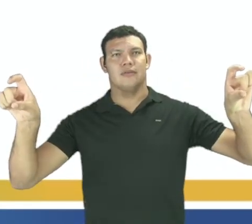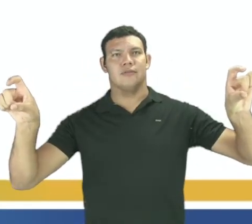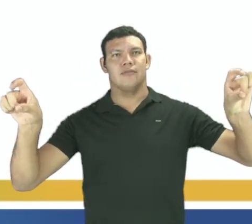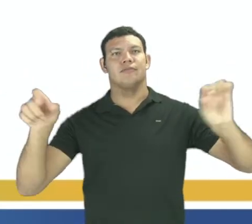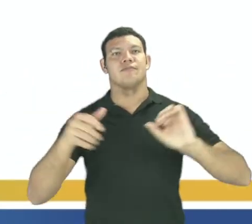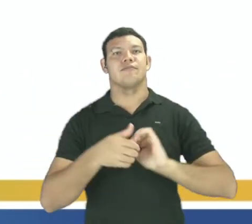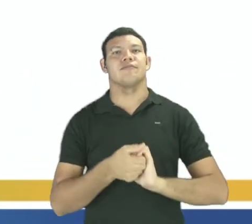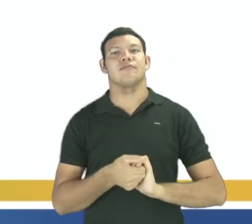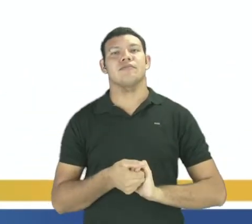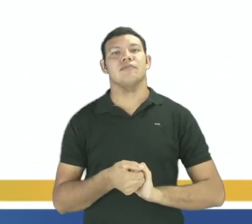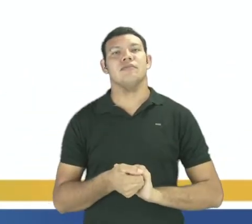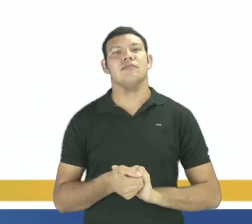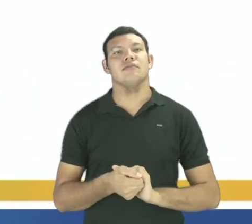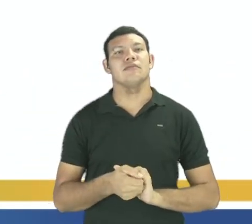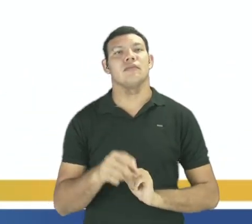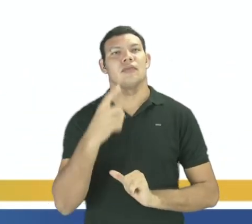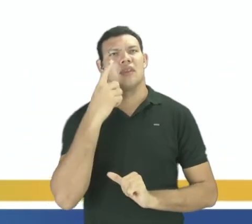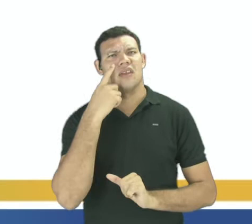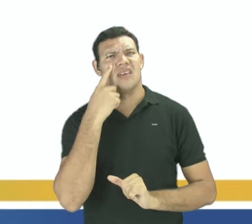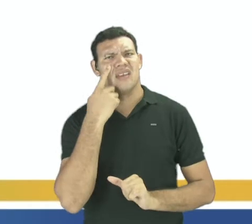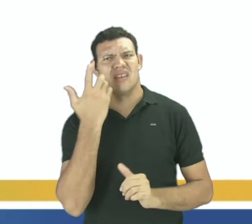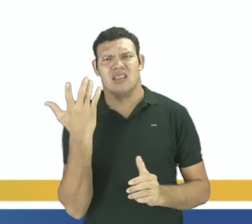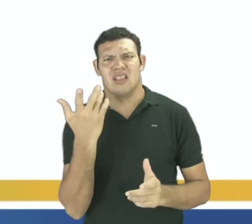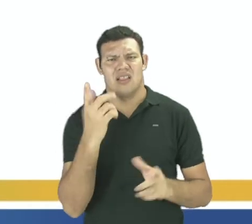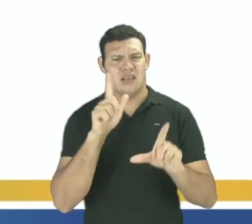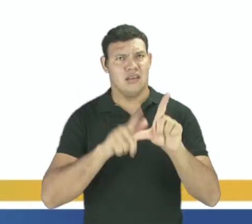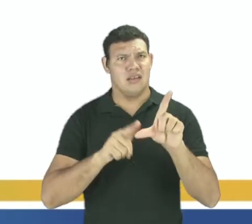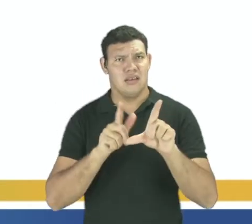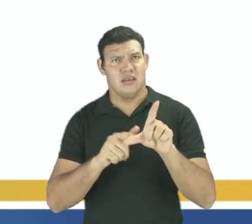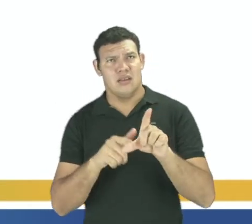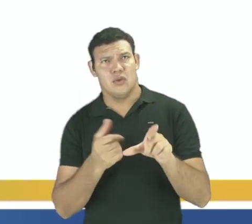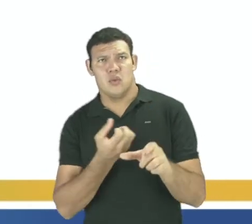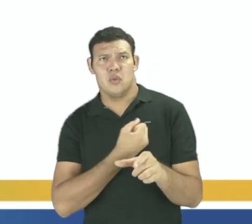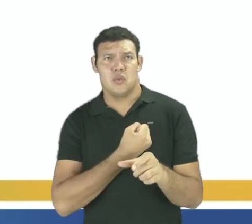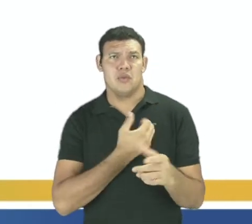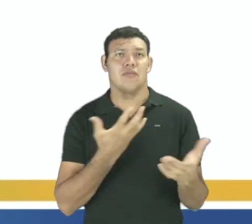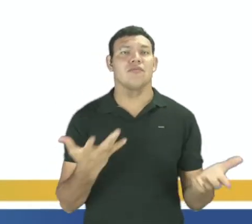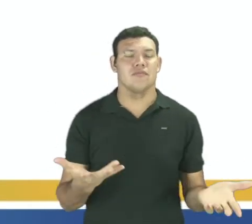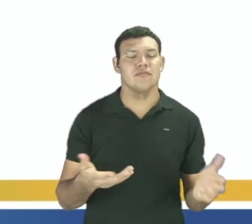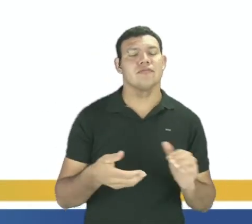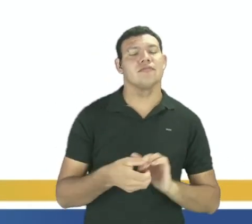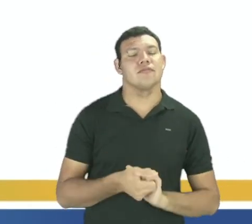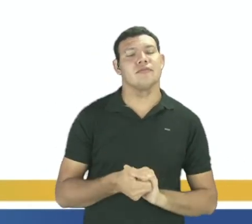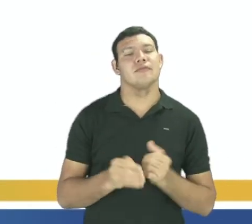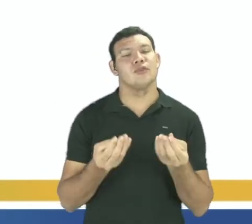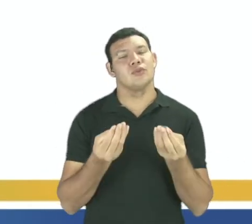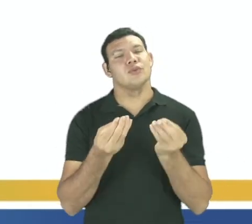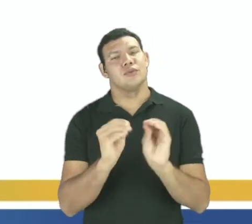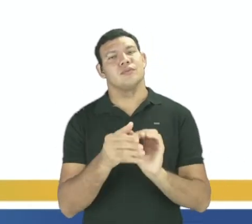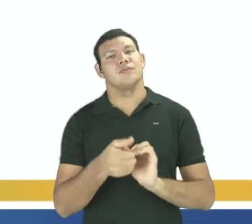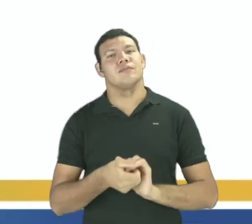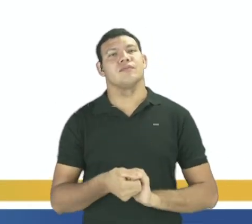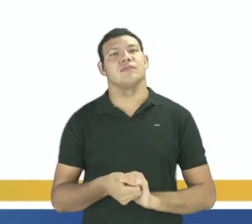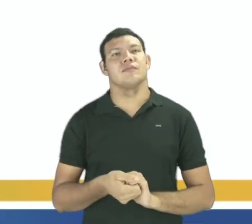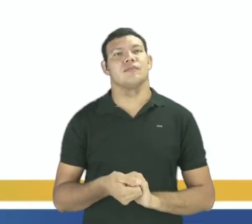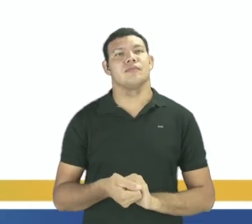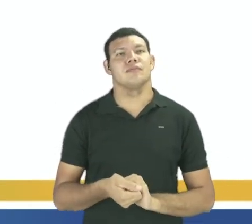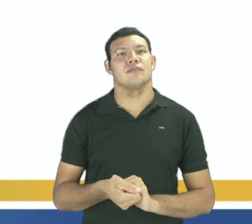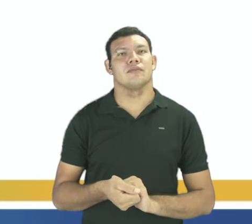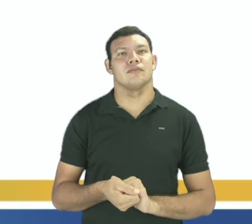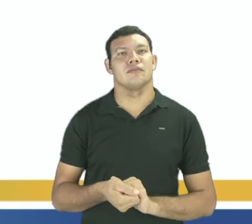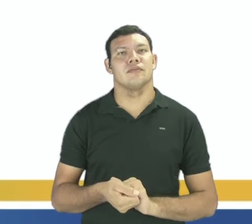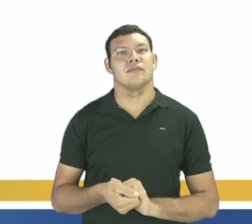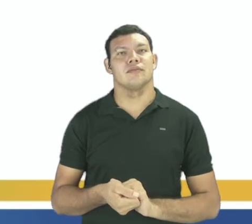1, mais redicência, a subscrito 1 vezes x mais a subscrito 0.